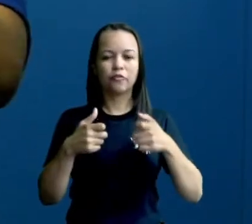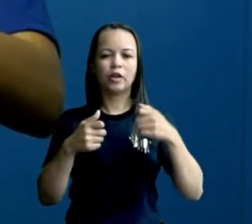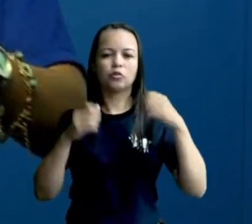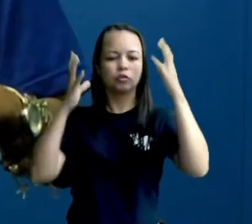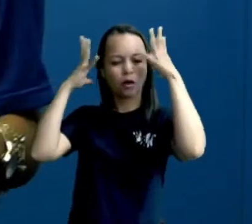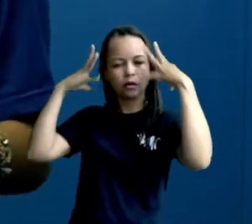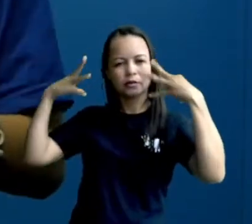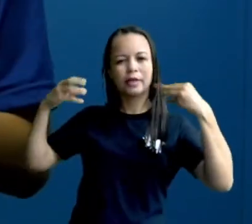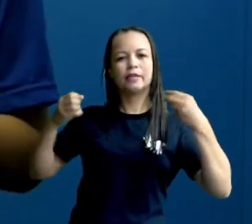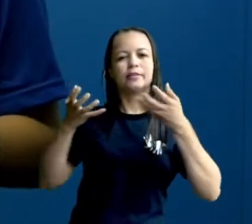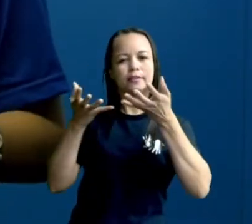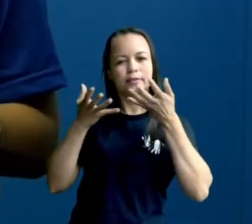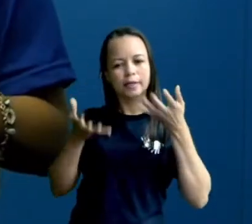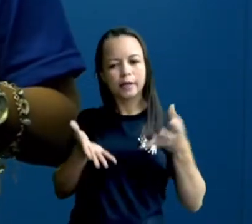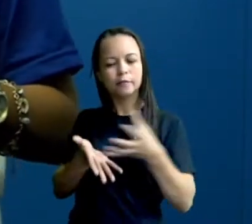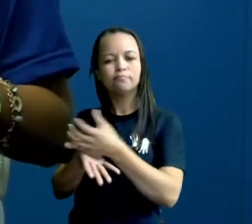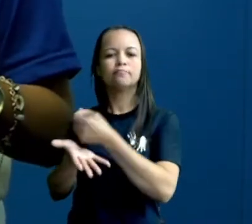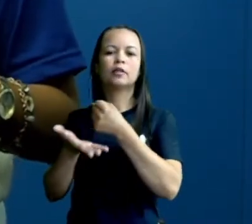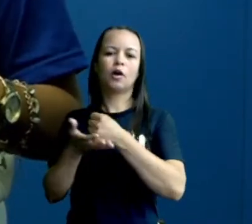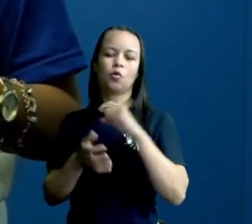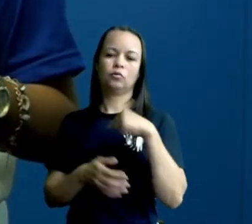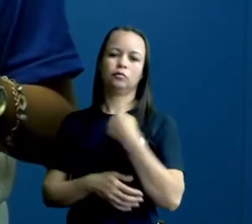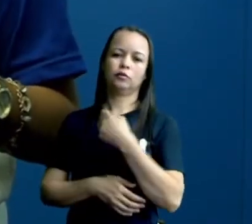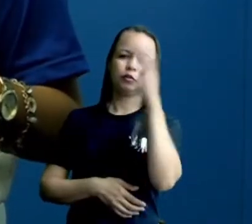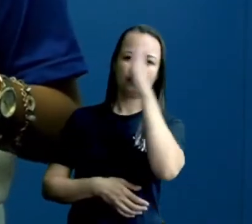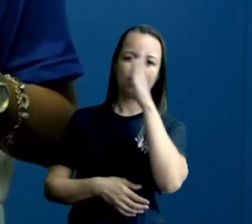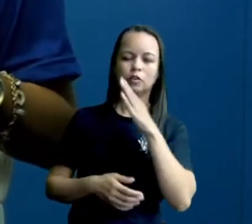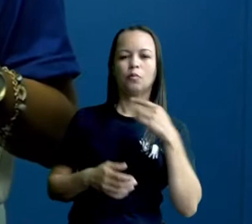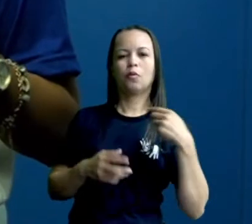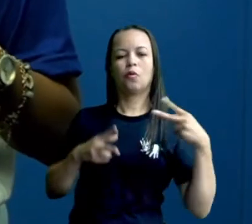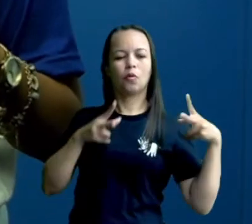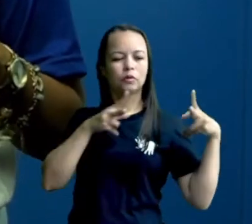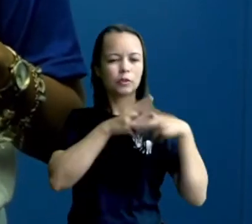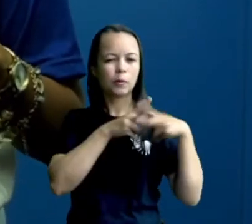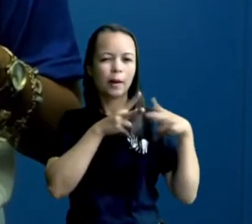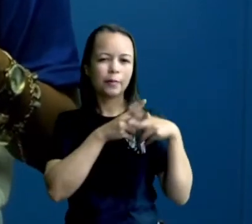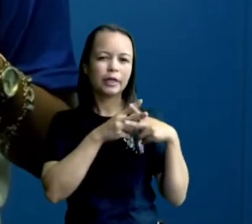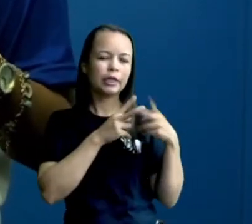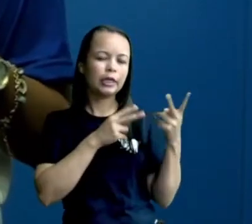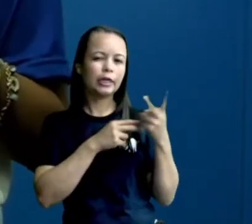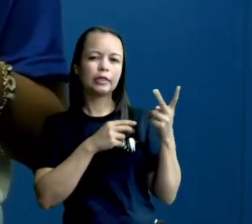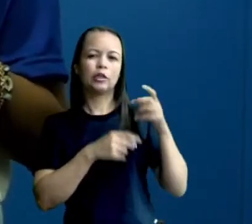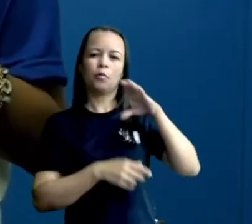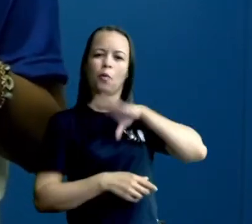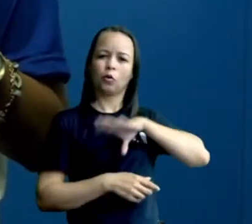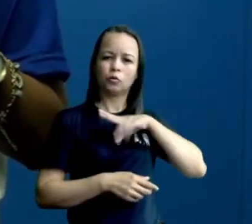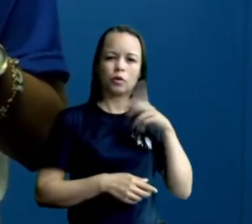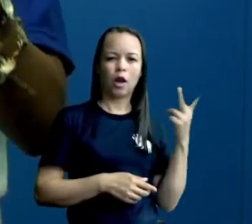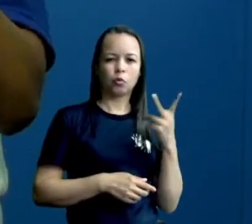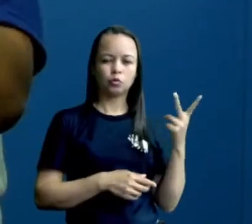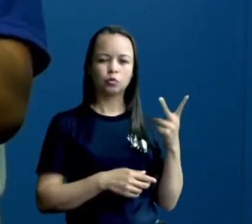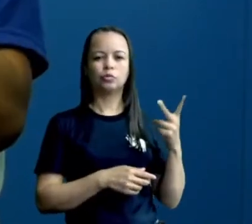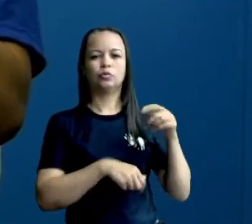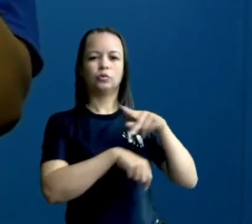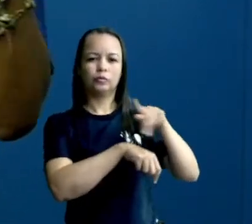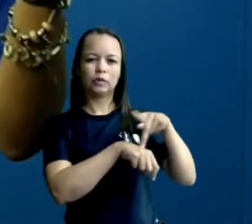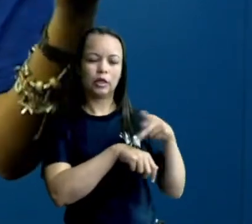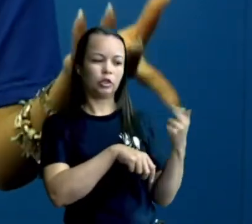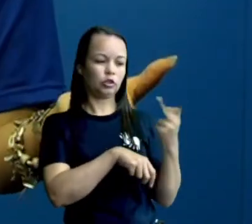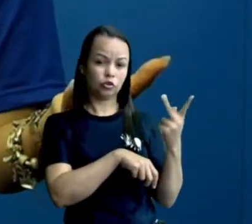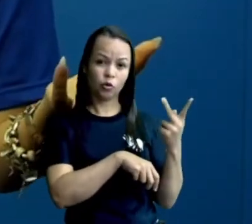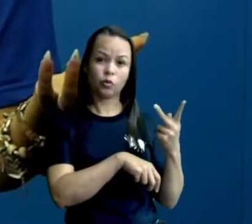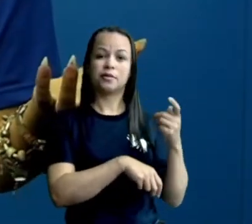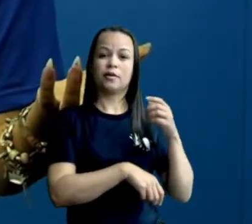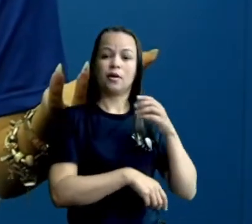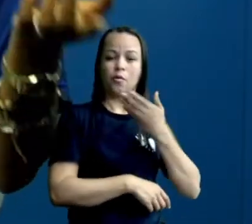querendo administrar aqui o nosso Brasil por conta de uma briga, de um desacordo que houve lá em Portugal, né? Eram amiguinhos e de